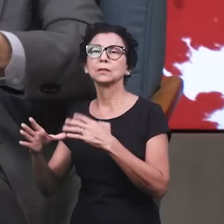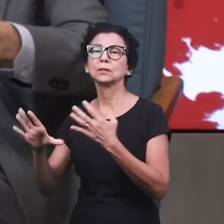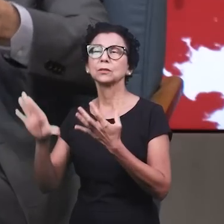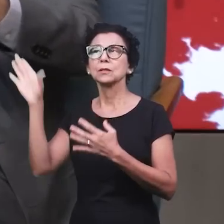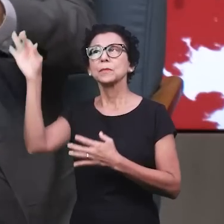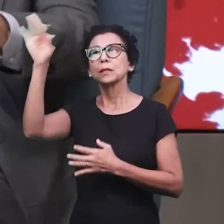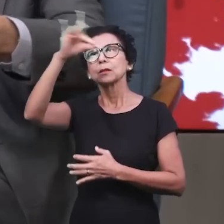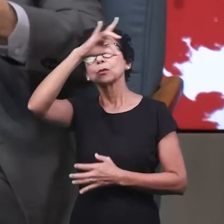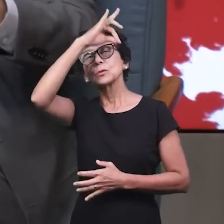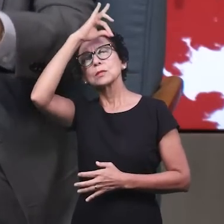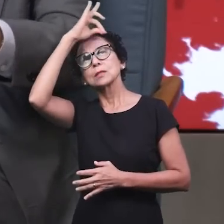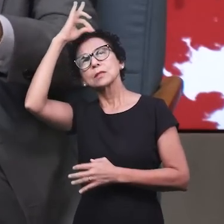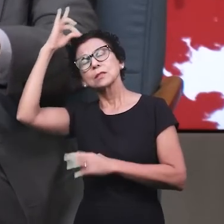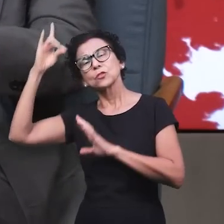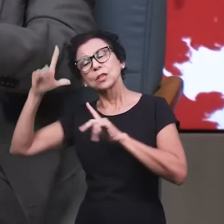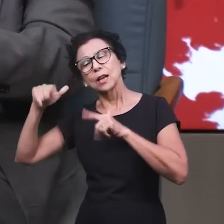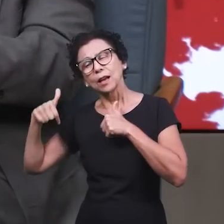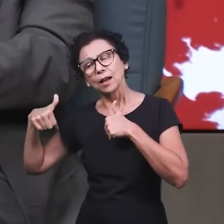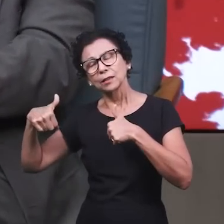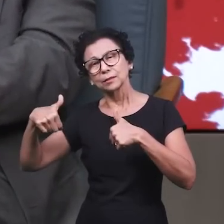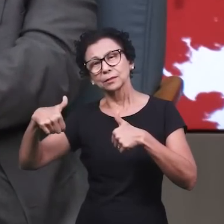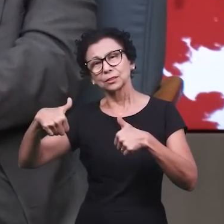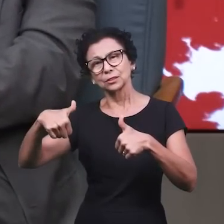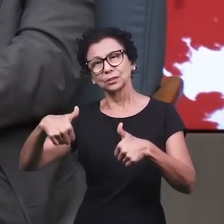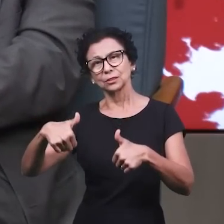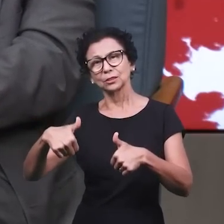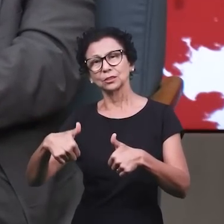Ele produz a operação da